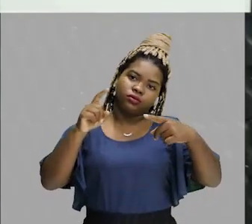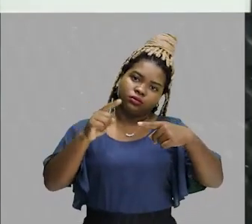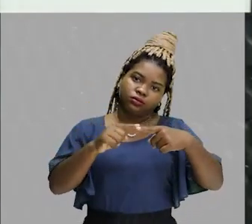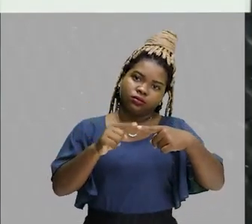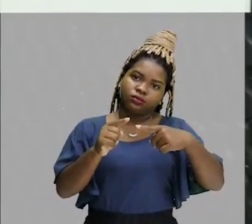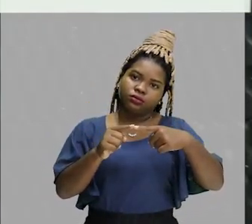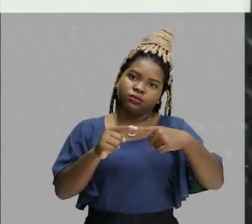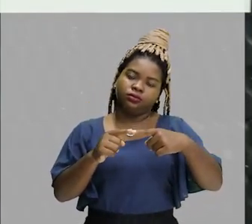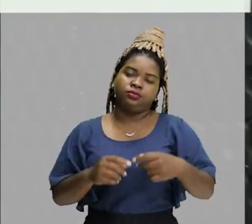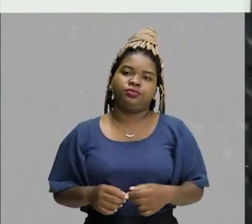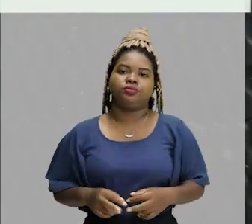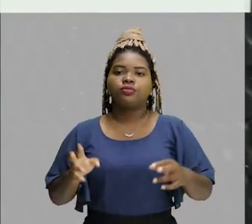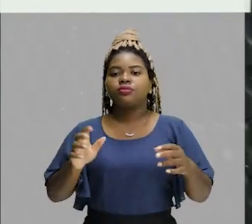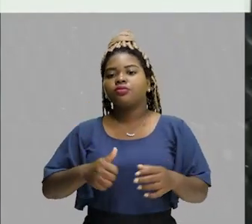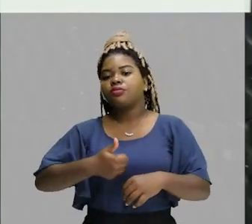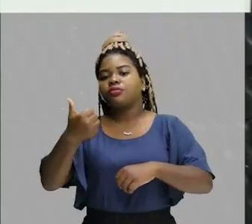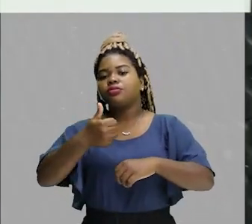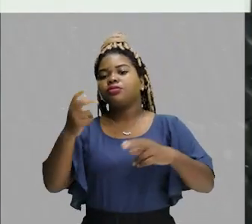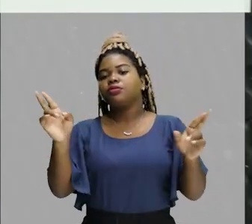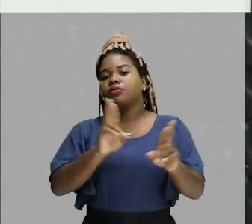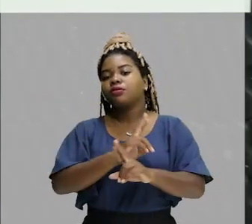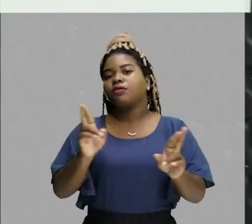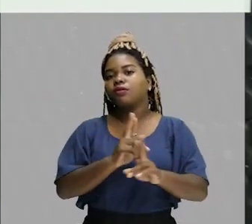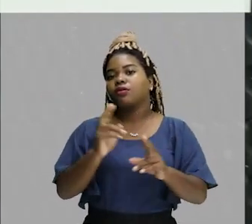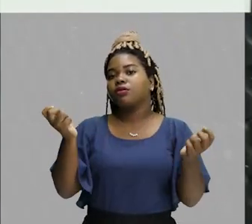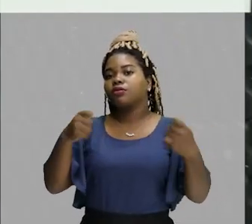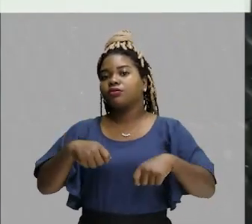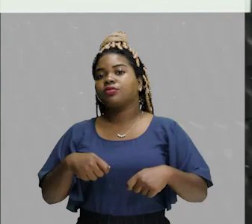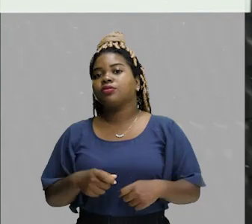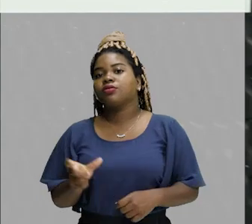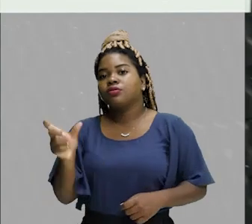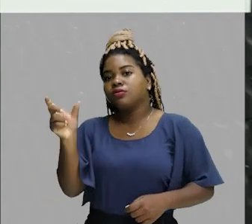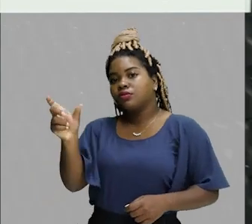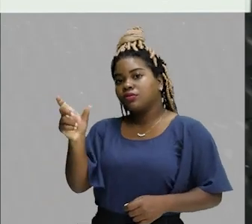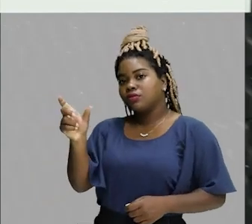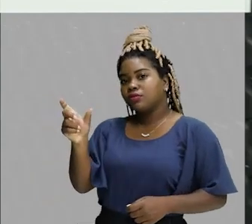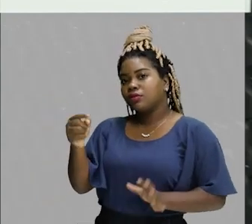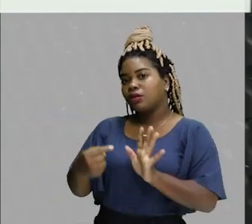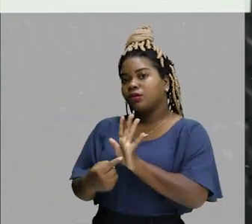A primeira relação que nós podemos fazer é com a palavra